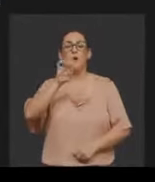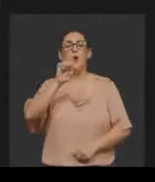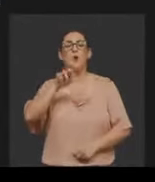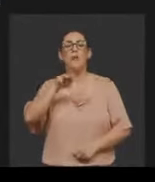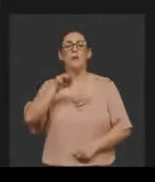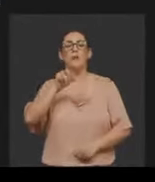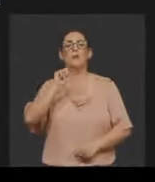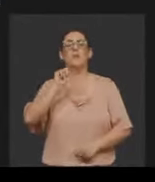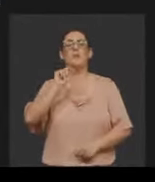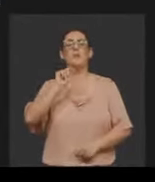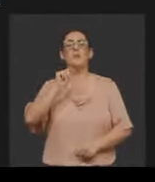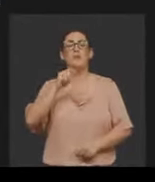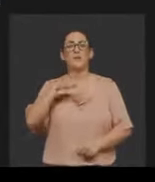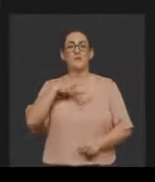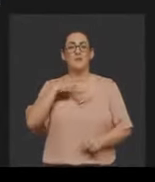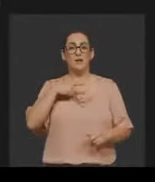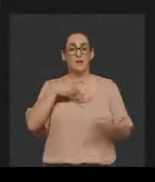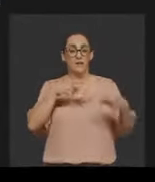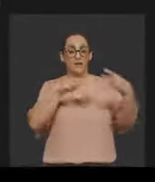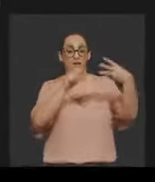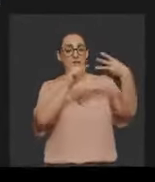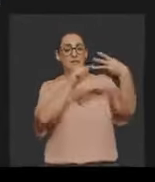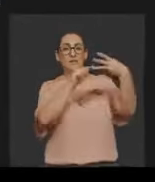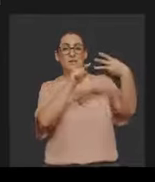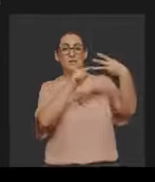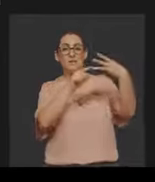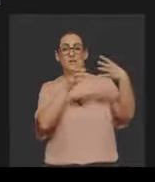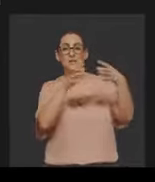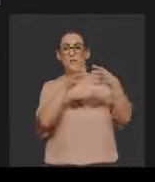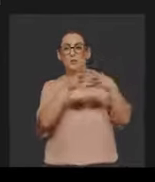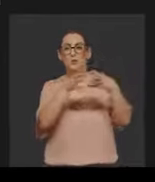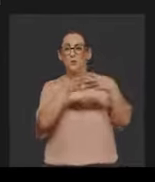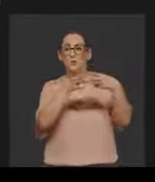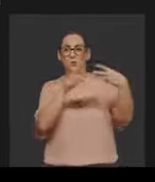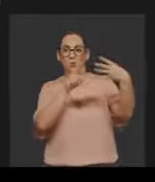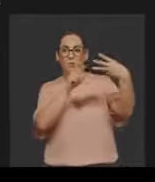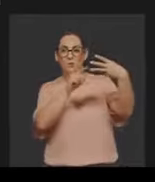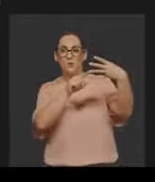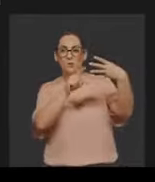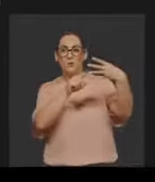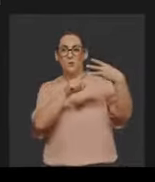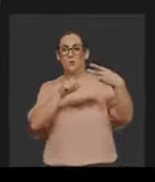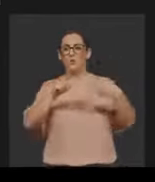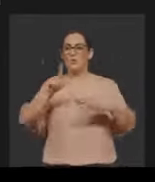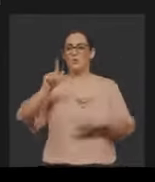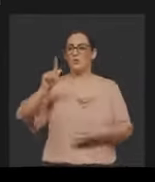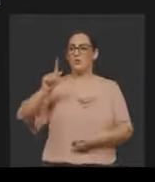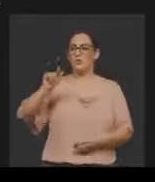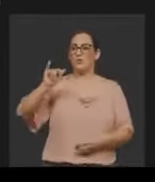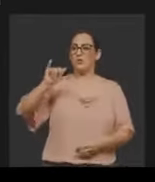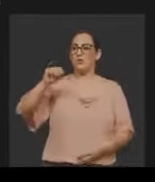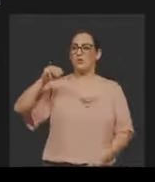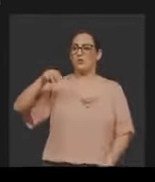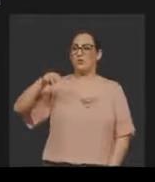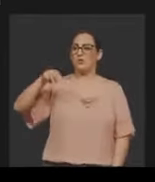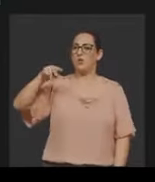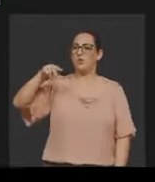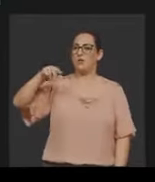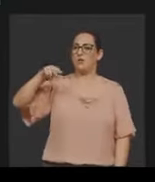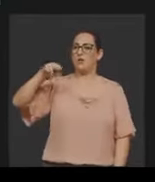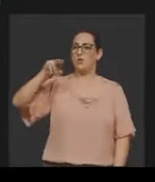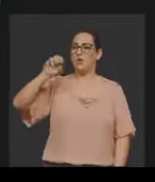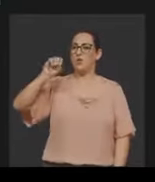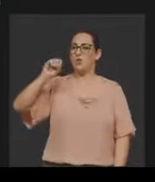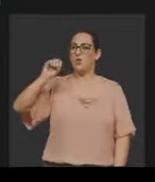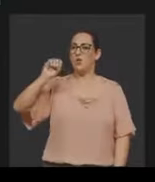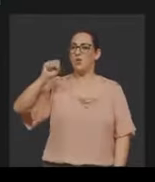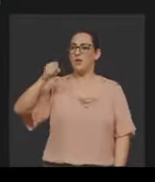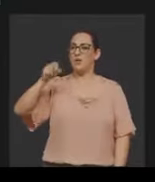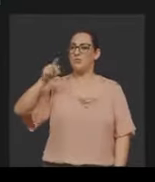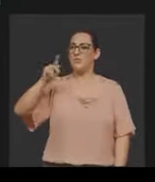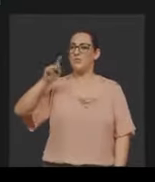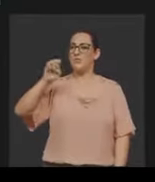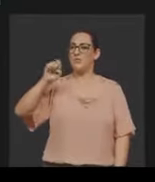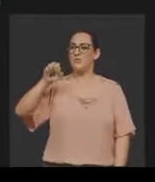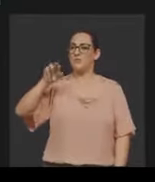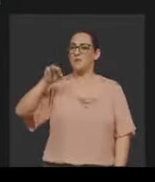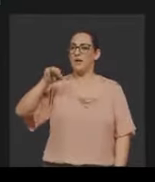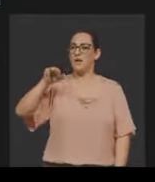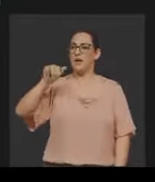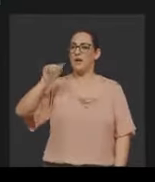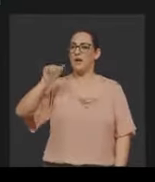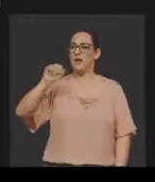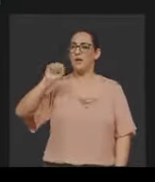araucária, que são plantas onde as sementes delas, elas não vão ser revestidas por um fruto, daí o